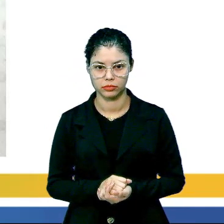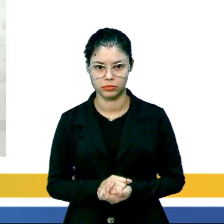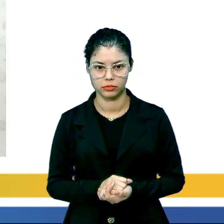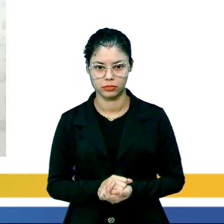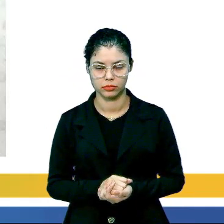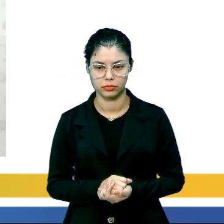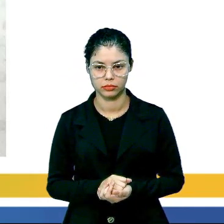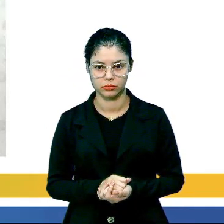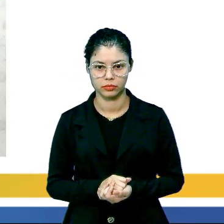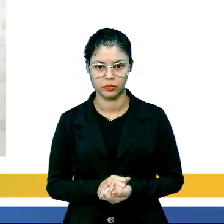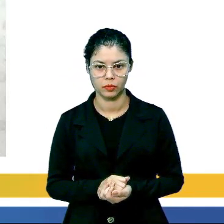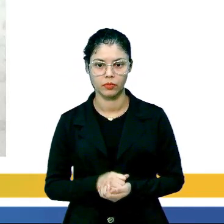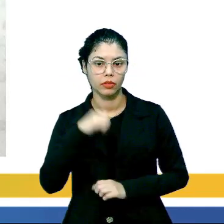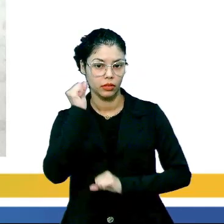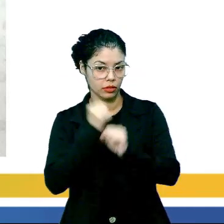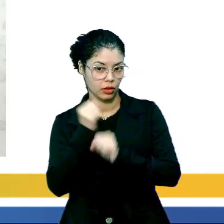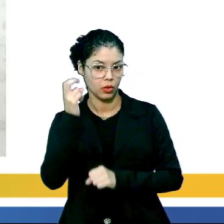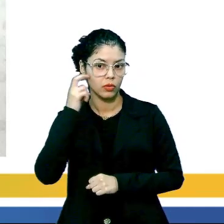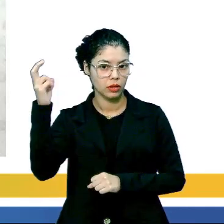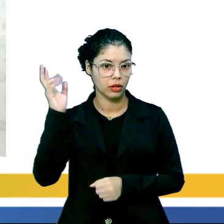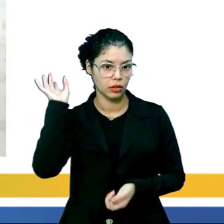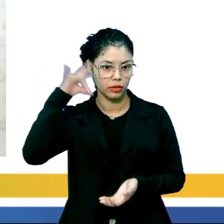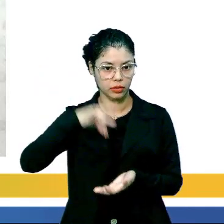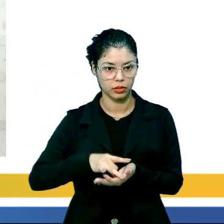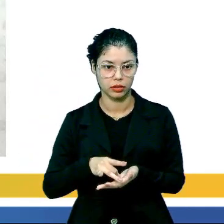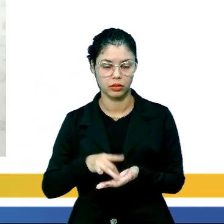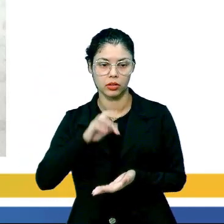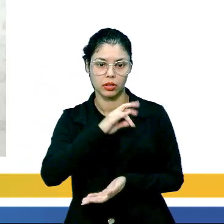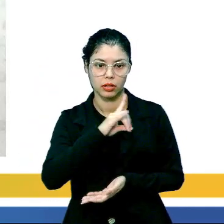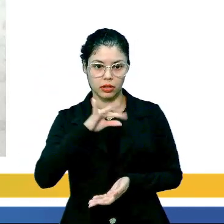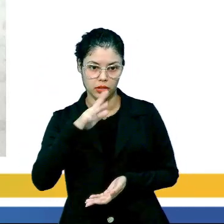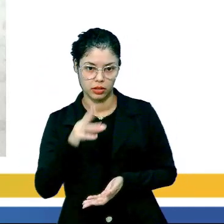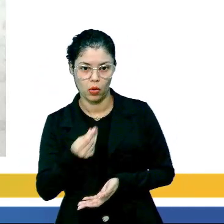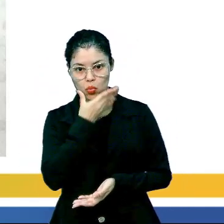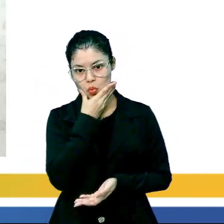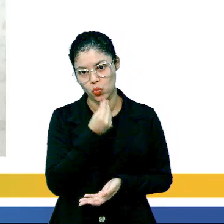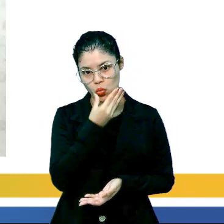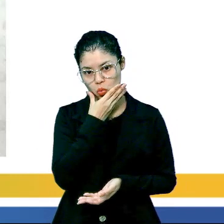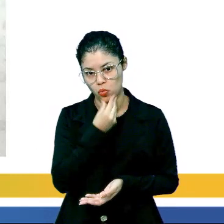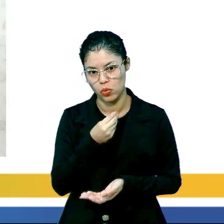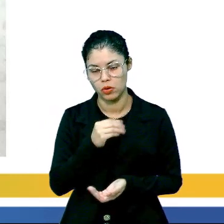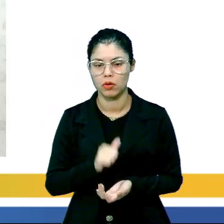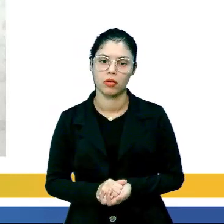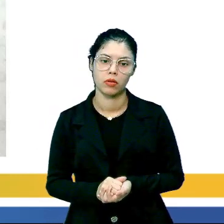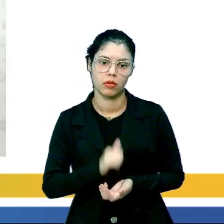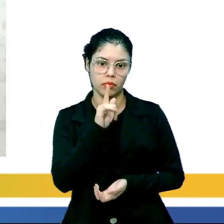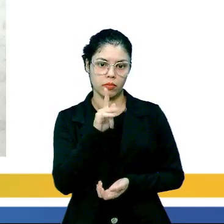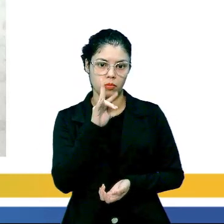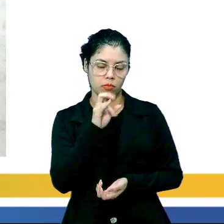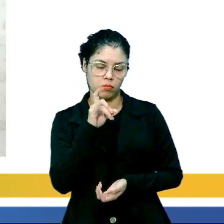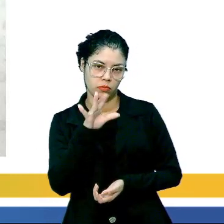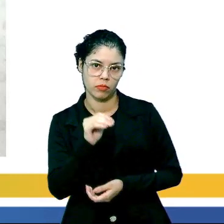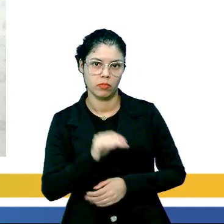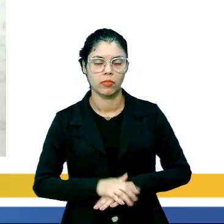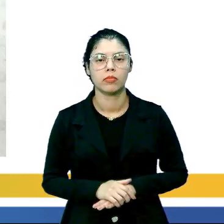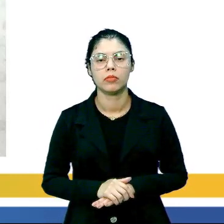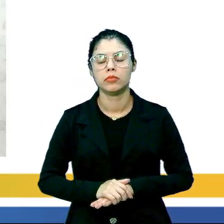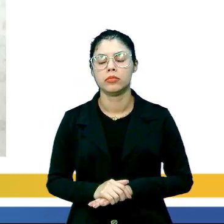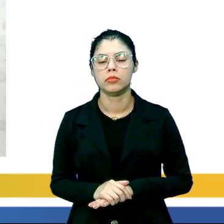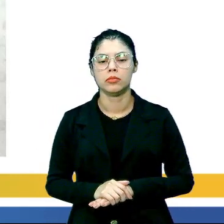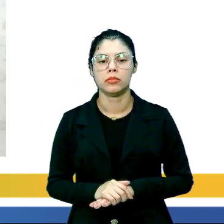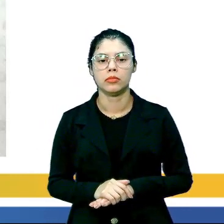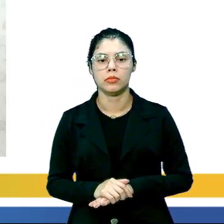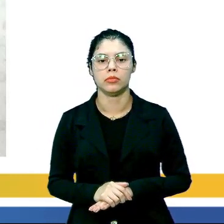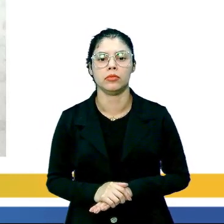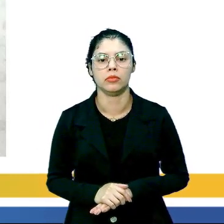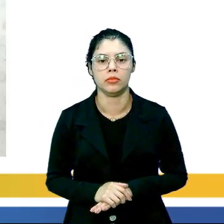desacostumá-la da subjetividade. A indústria cultural realizou maldosamente e moldou maldosamente